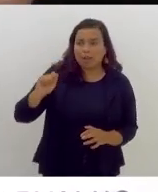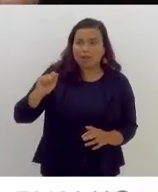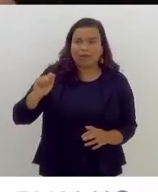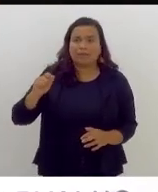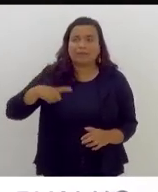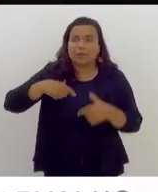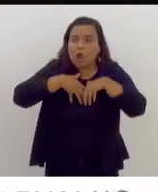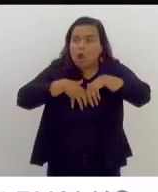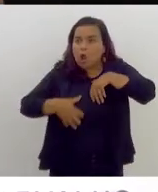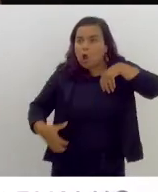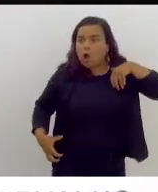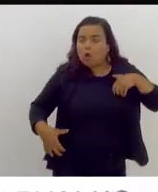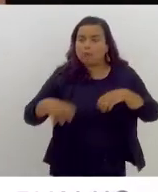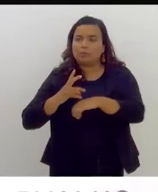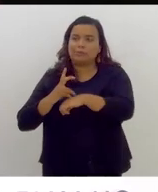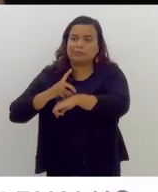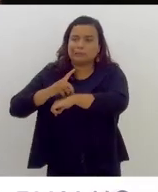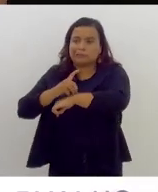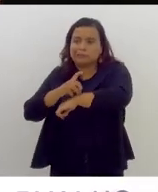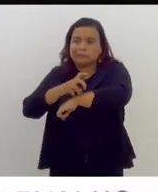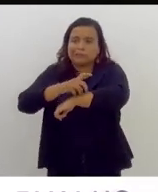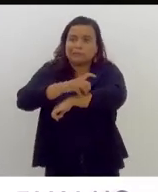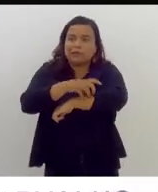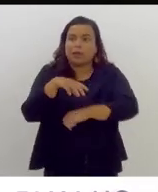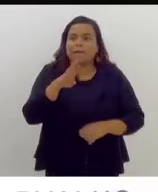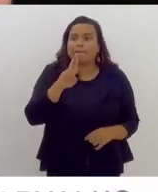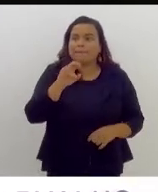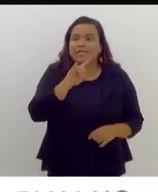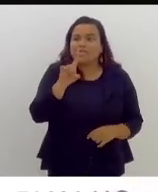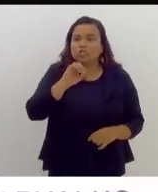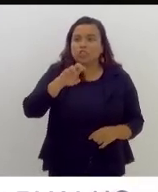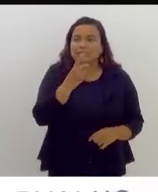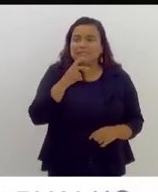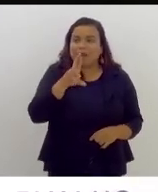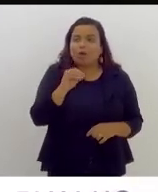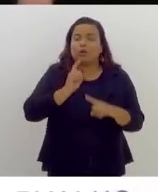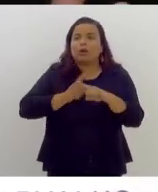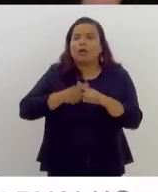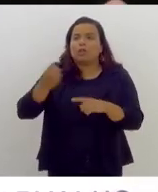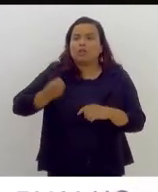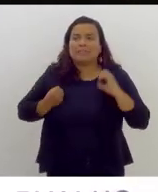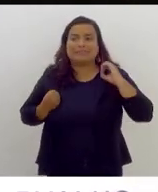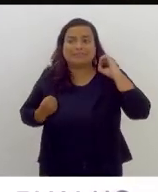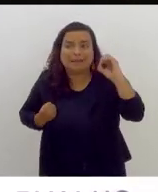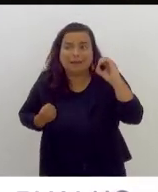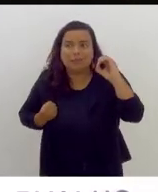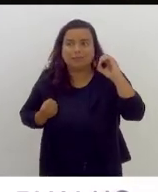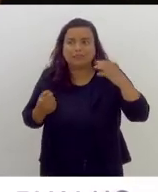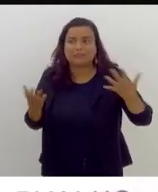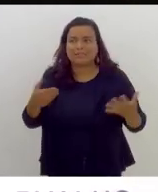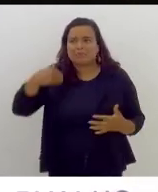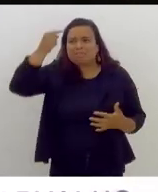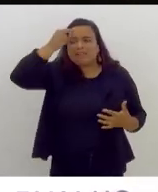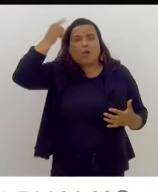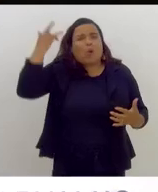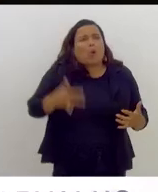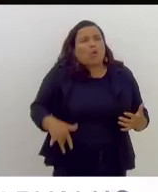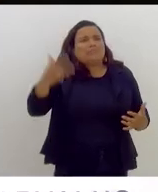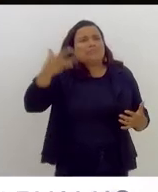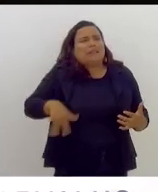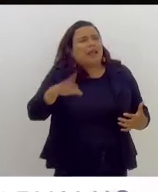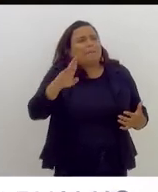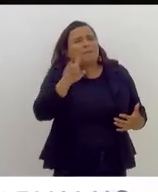Brizosauro, porque o Rio de Janeiro tirou nota zero em educação e último lugar no ranking nacional. Eu disse, puxa, coitado do Brizola, não queria estar na pele